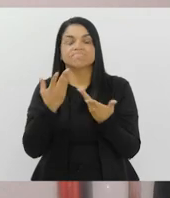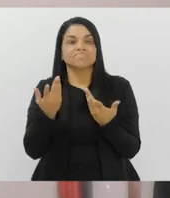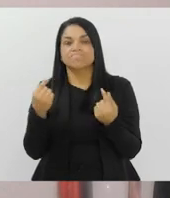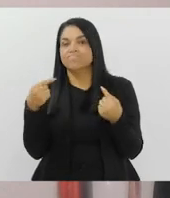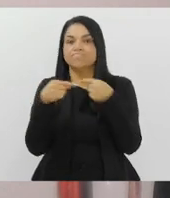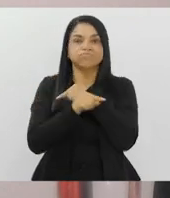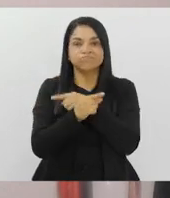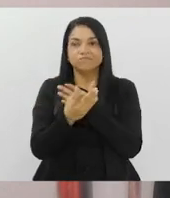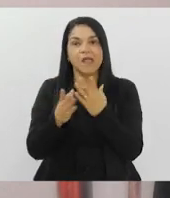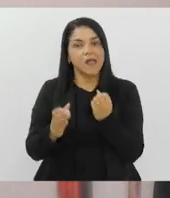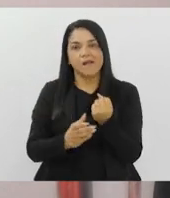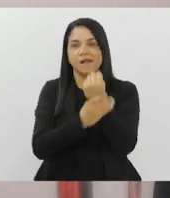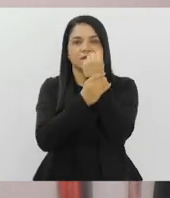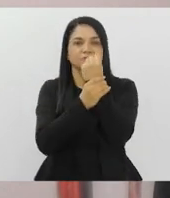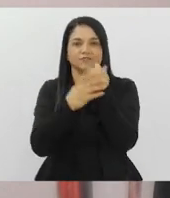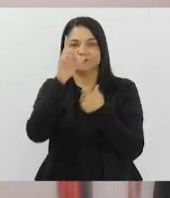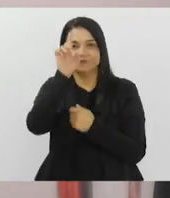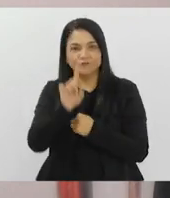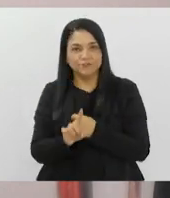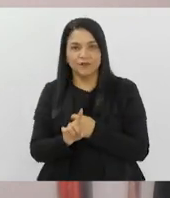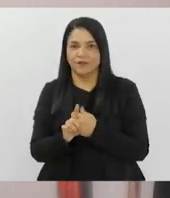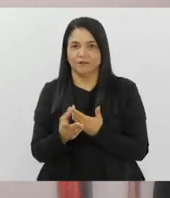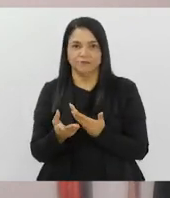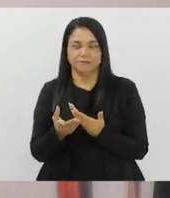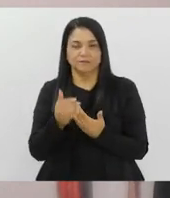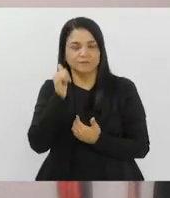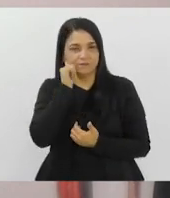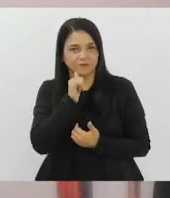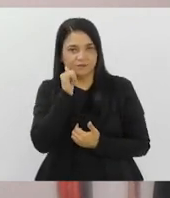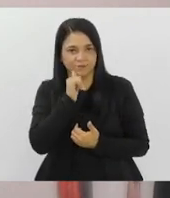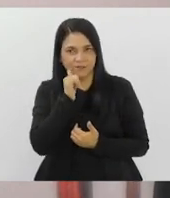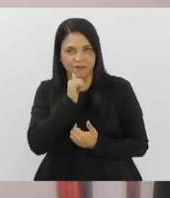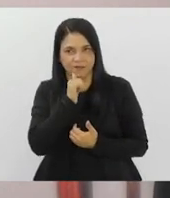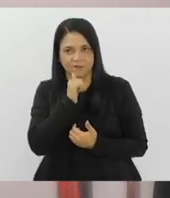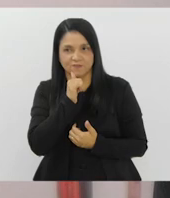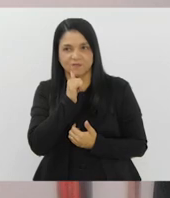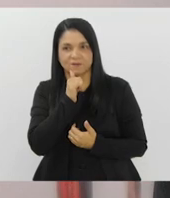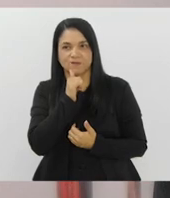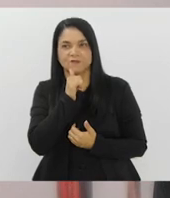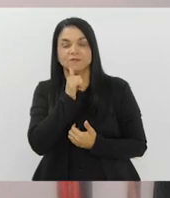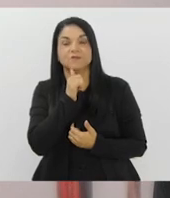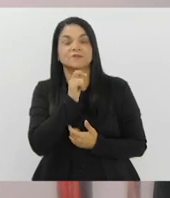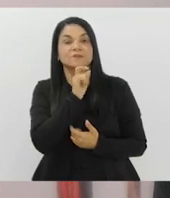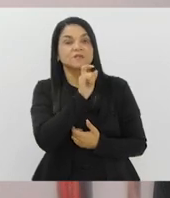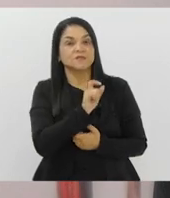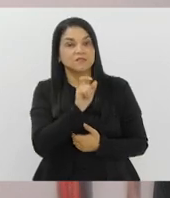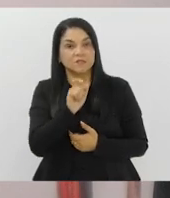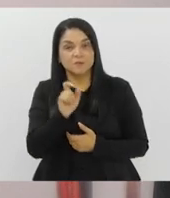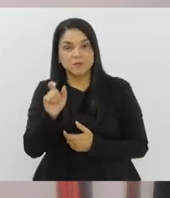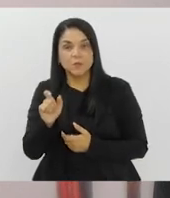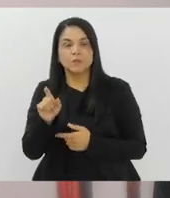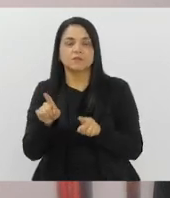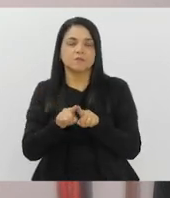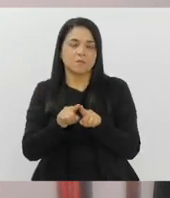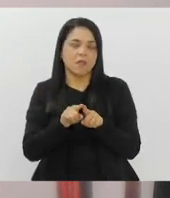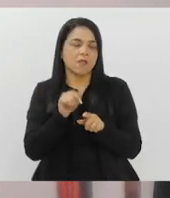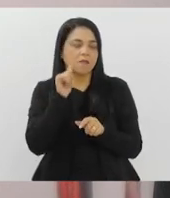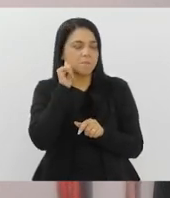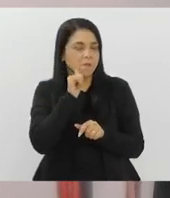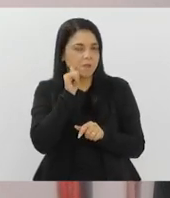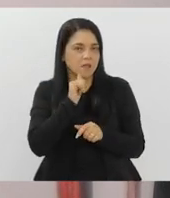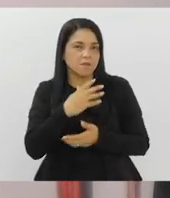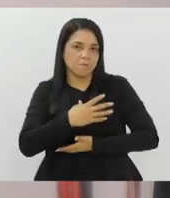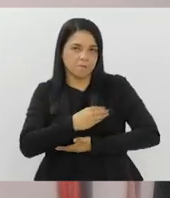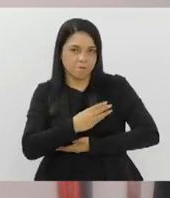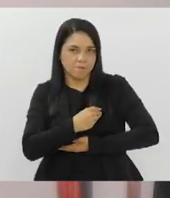incompatíveis com a garantia de direitos plena dessas mulheres, né? E dessas pessoas que amamentam, pensando aí em tudo que a